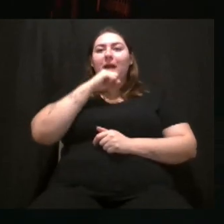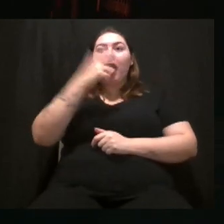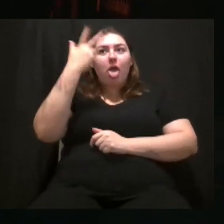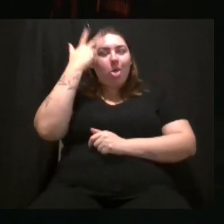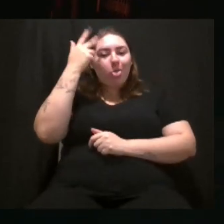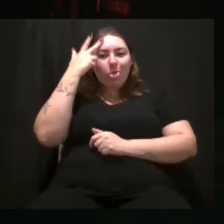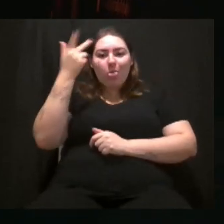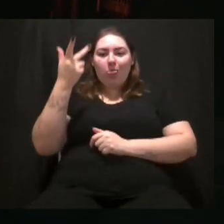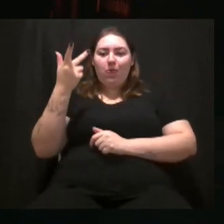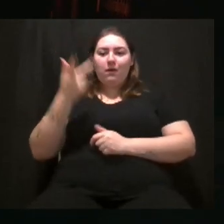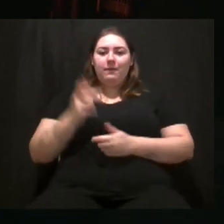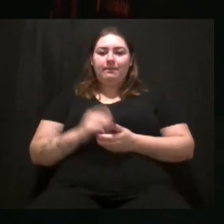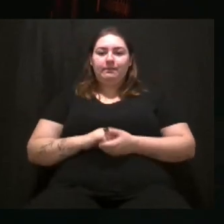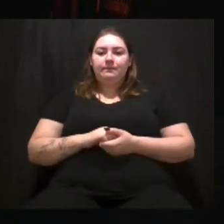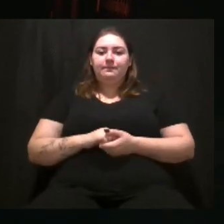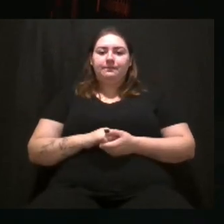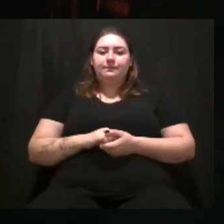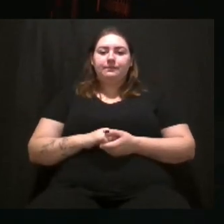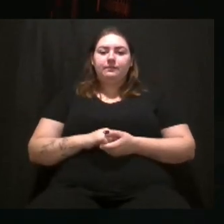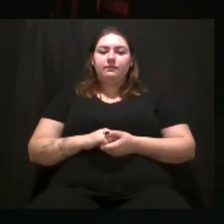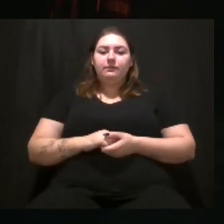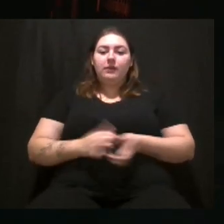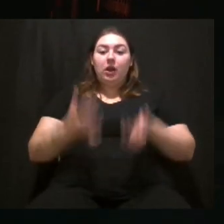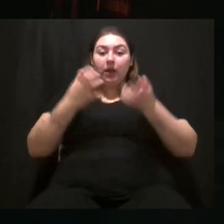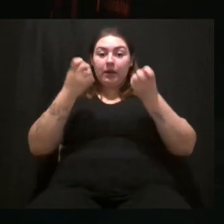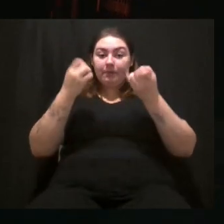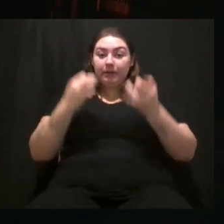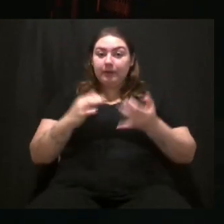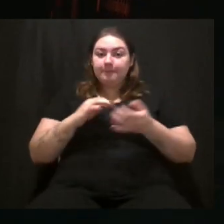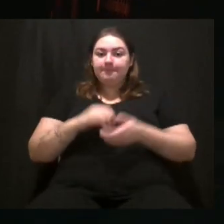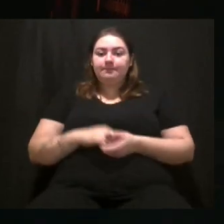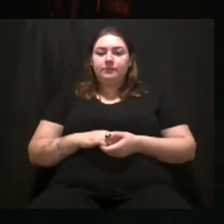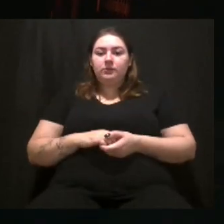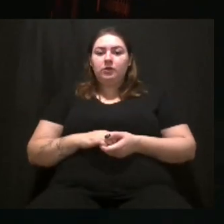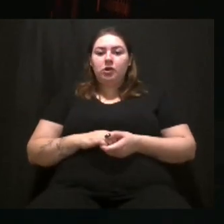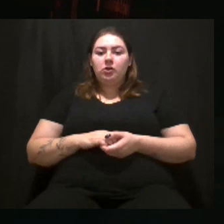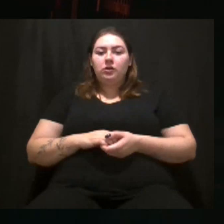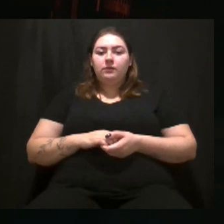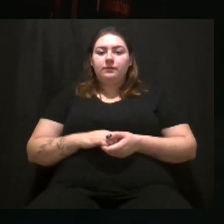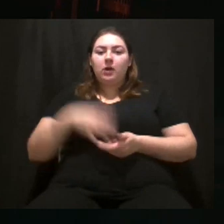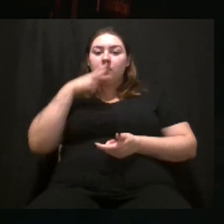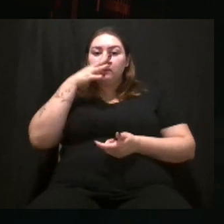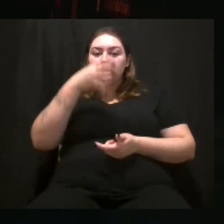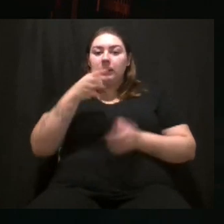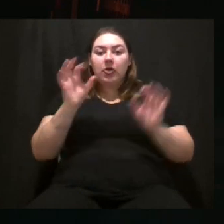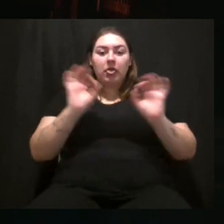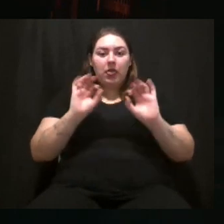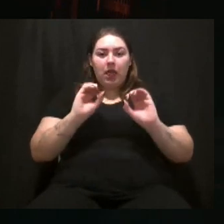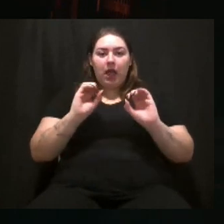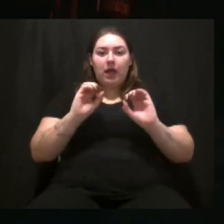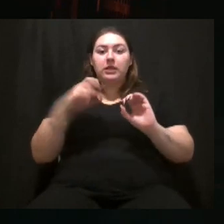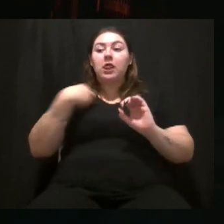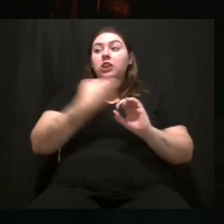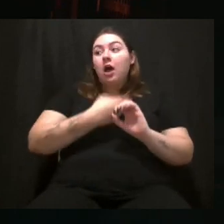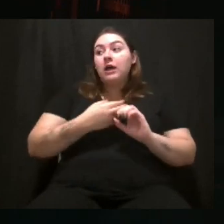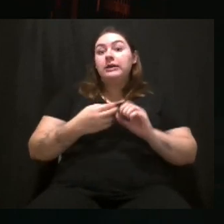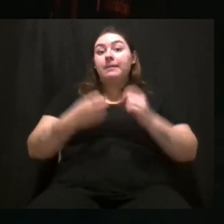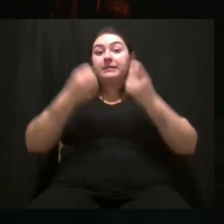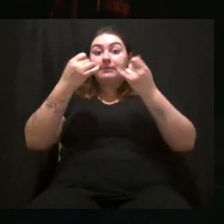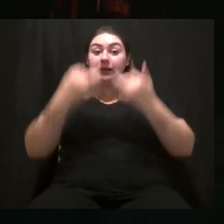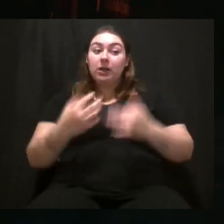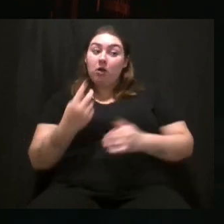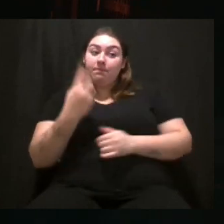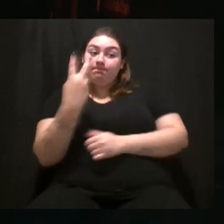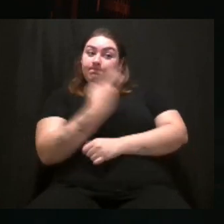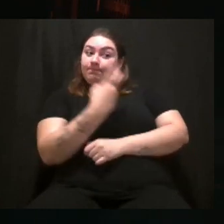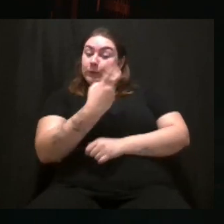Quero deixar bem claro aqui que é sem julgamento. A gente está aprendendo. Nós temos aqui duas profissionais, né, que lidam